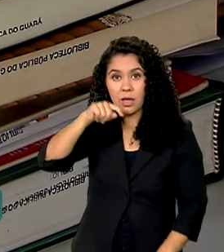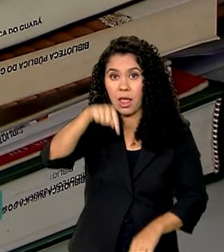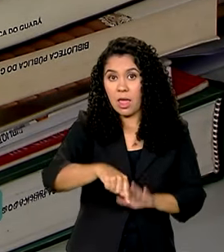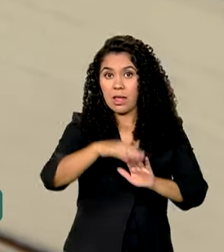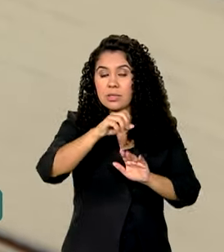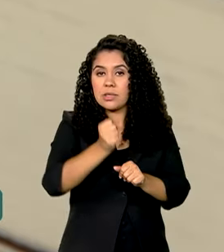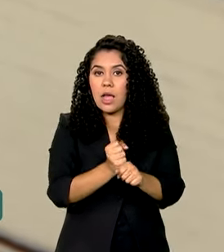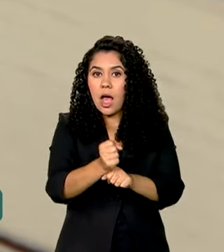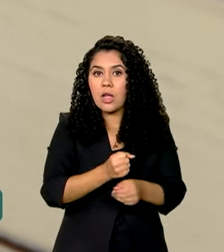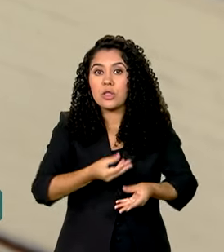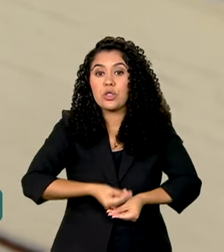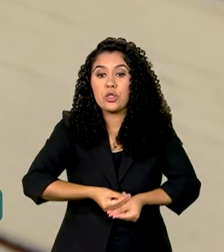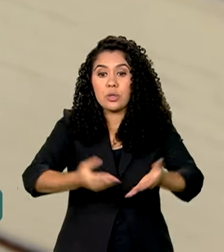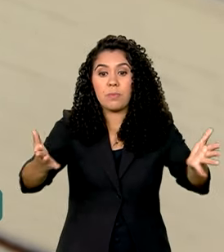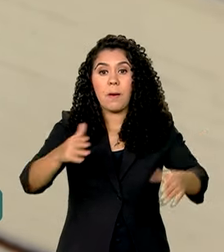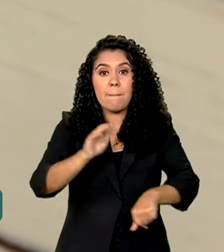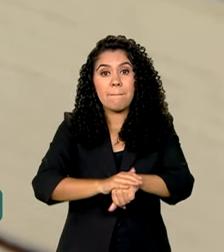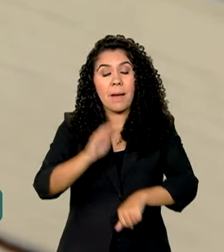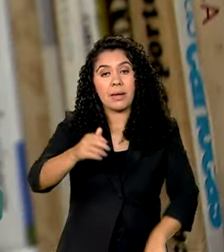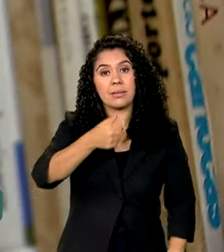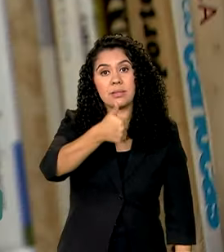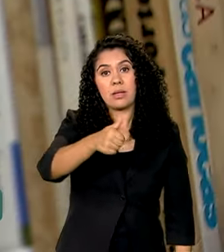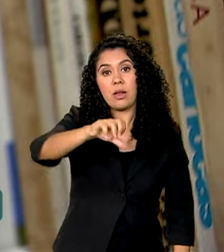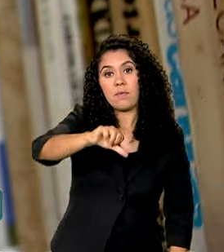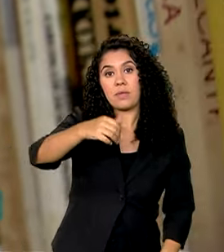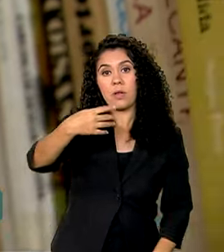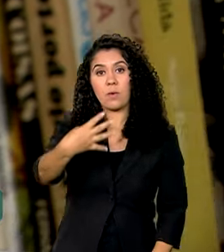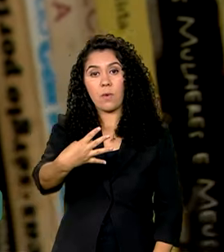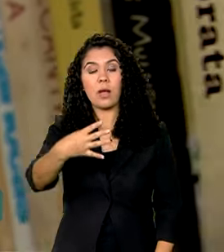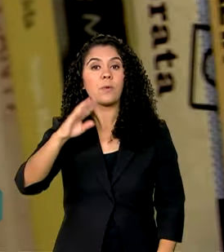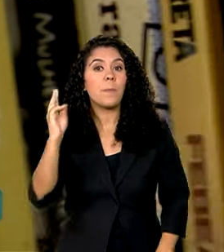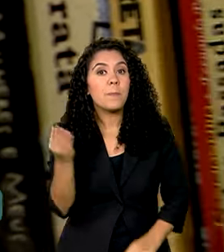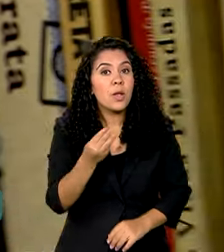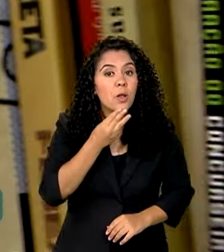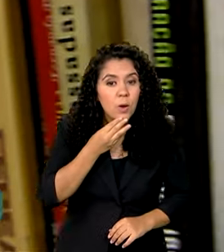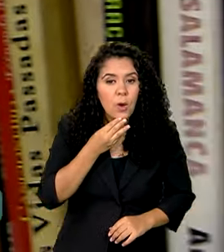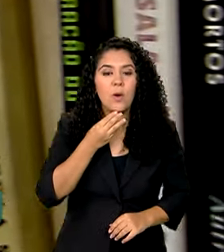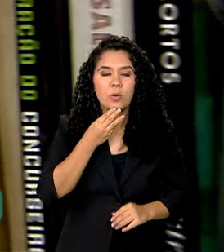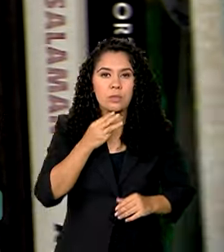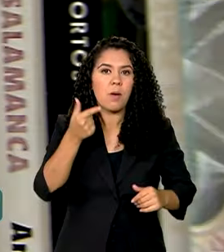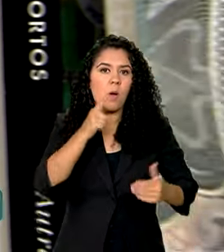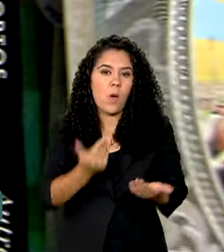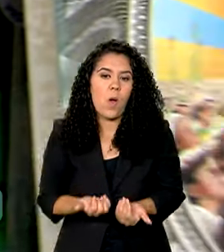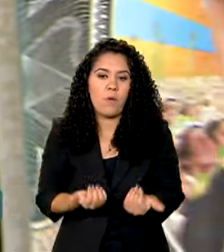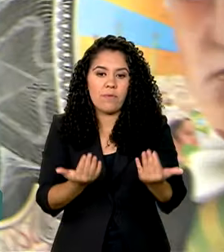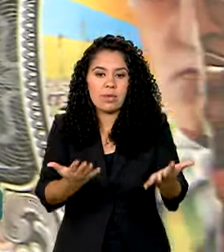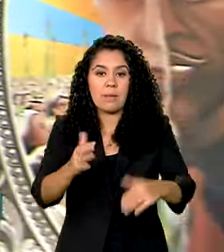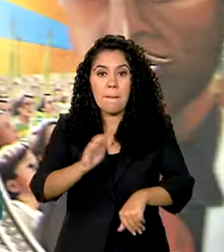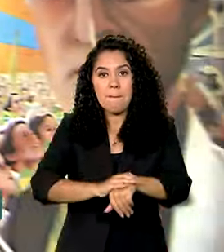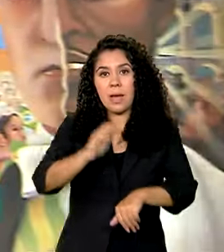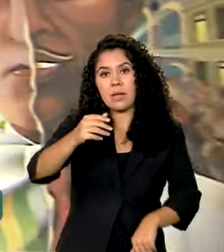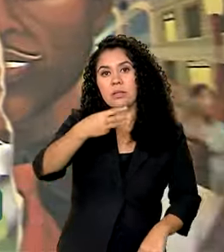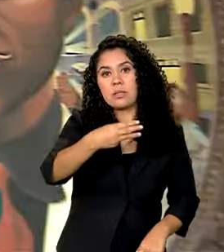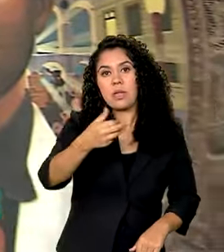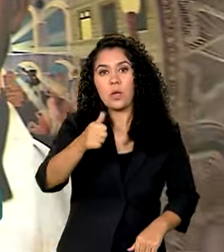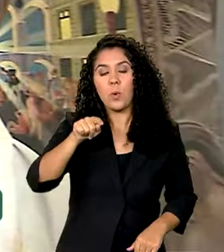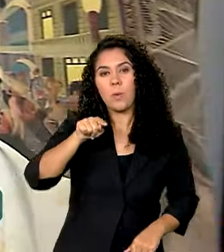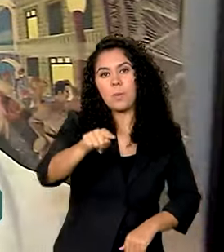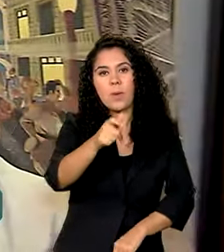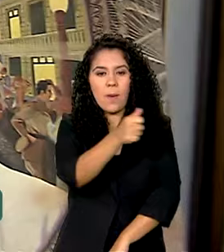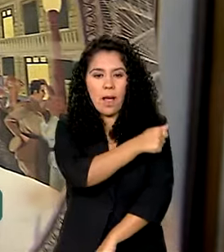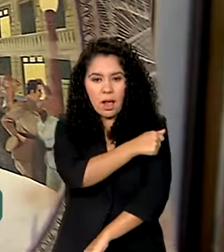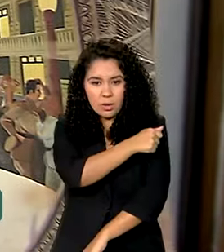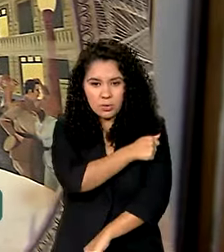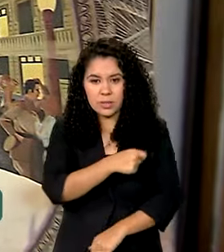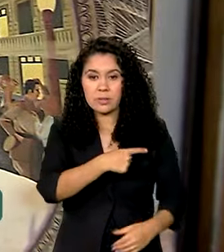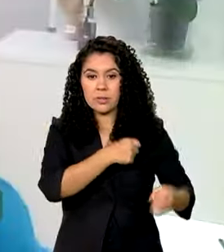distribuiu mais de 194 milhões de exemplares para atender mais de 31 milhões de estudantes.